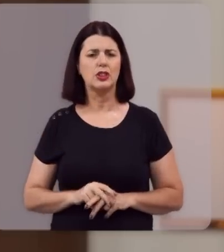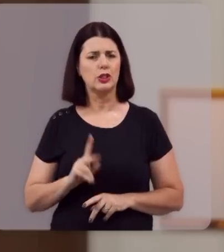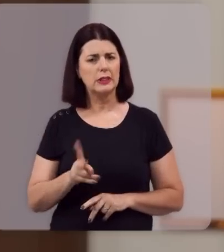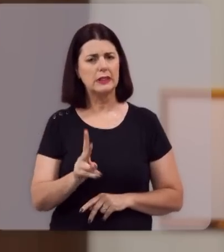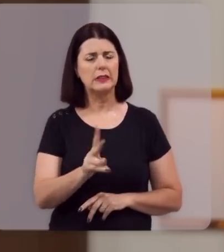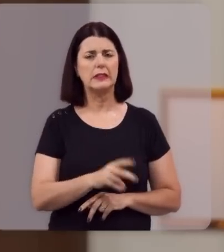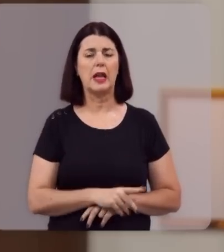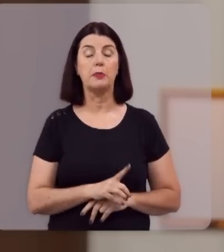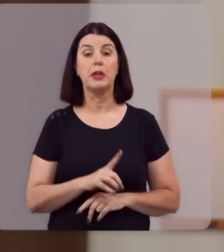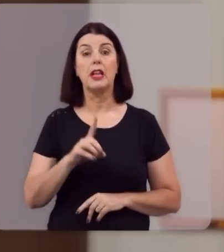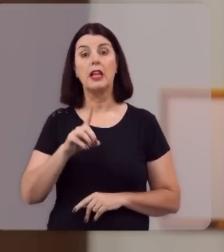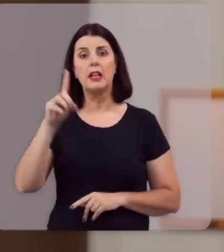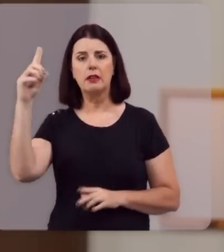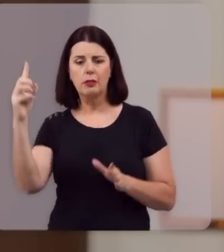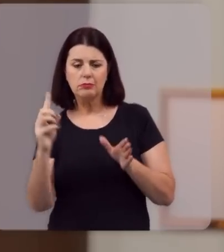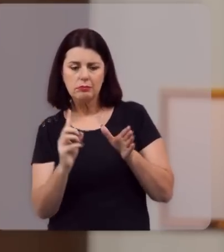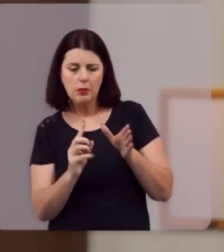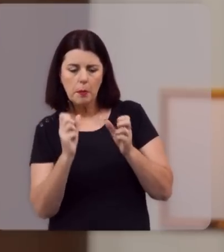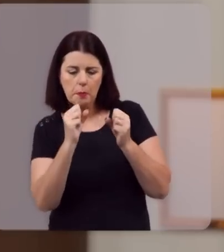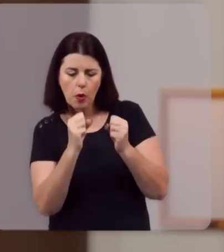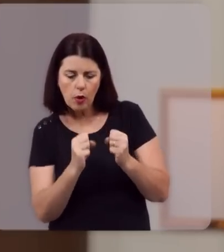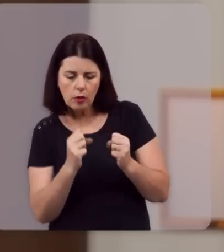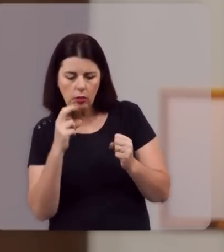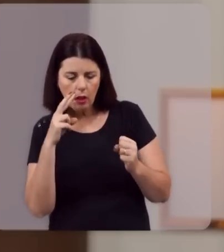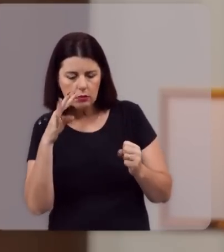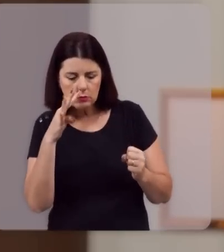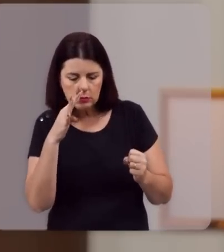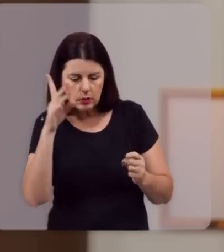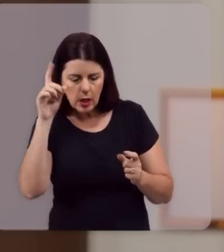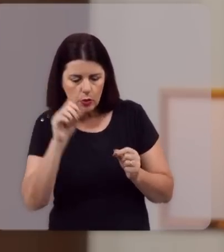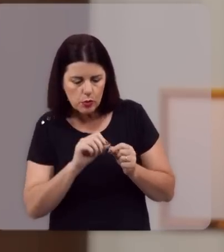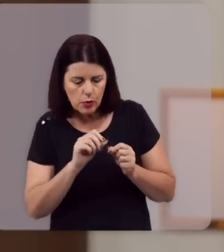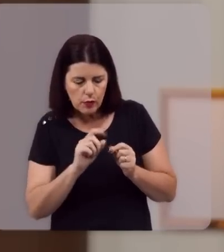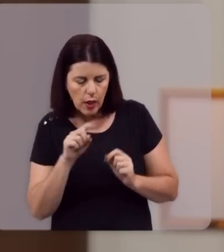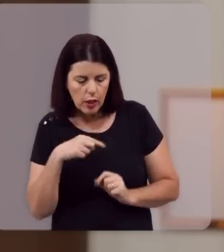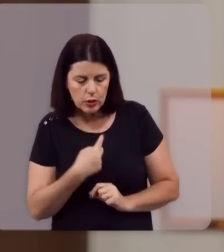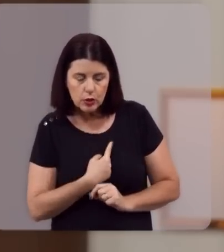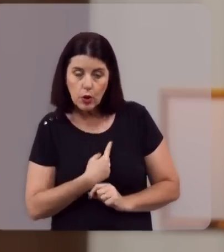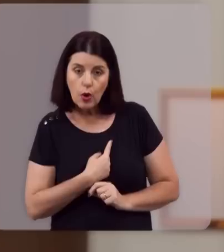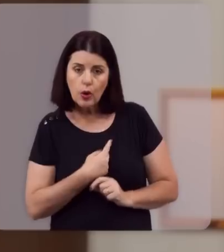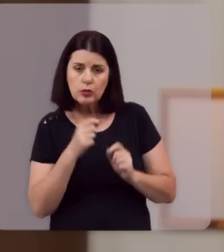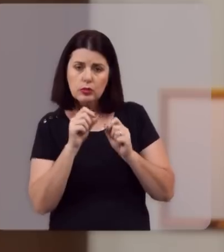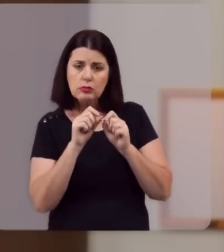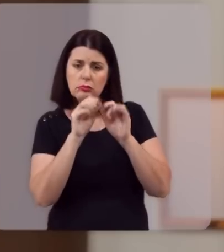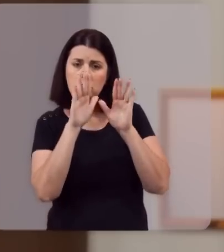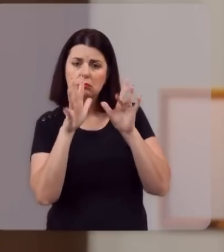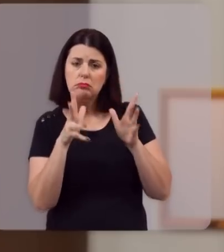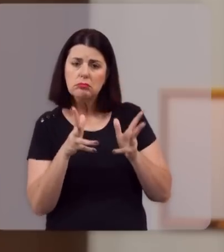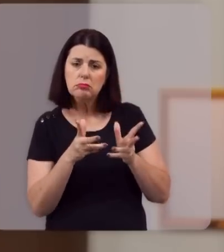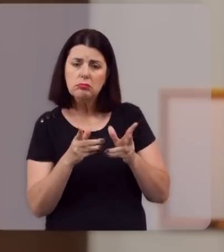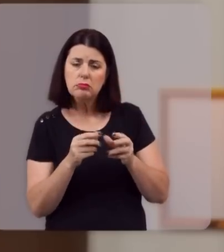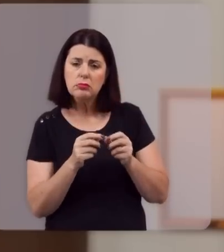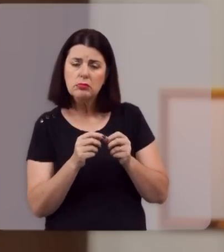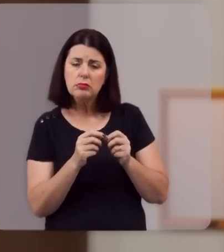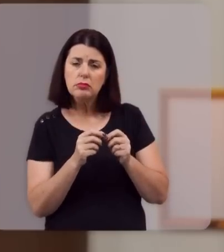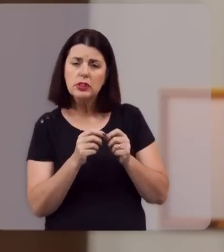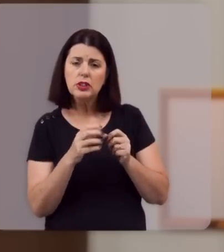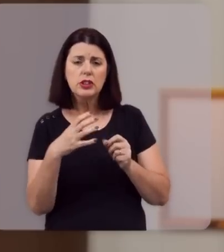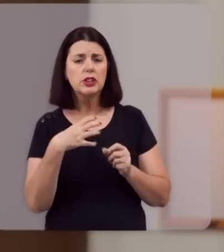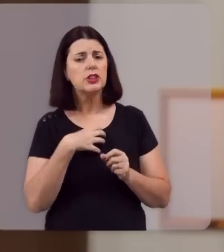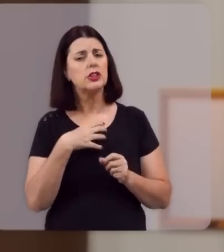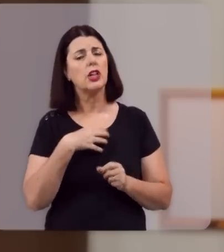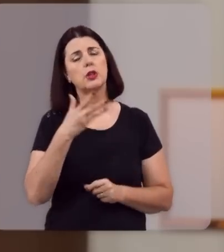presença ele está em toda parte encurralados pelo seu poder ele nos fez e nos formou de maneira